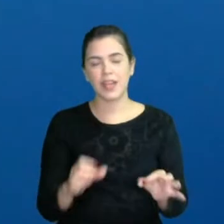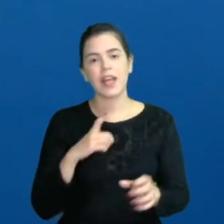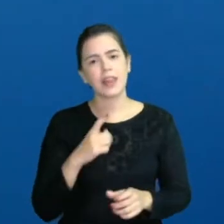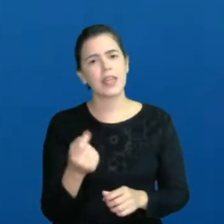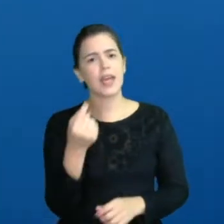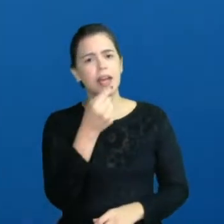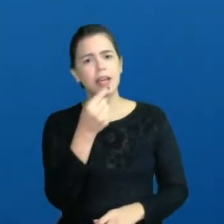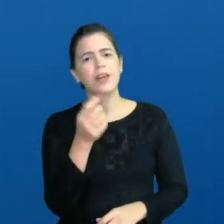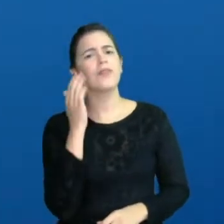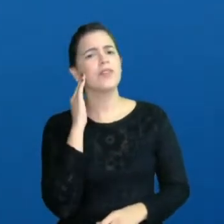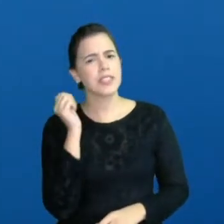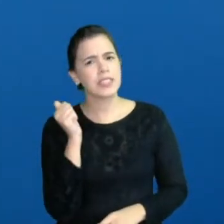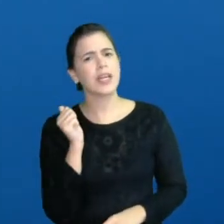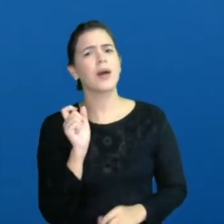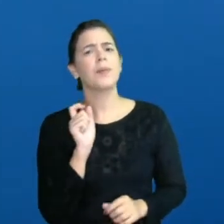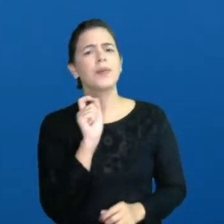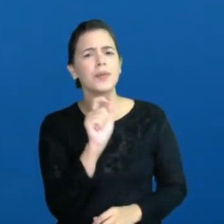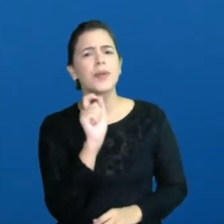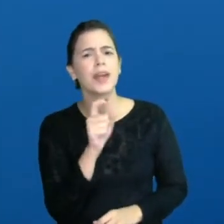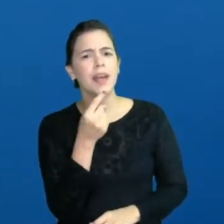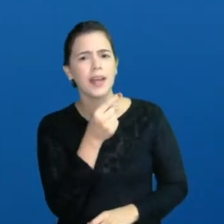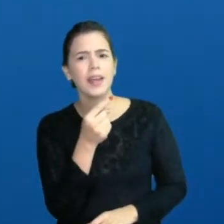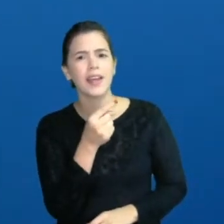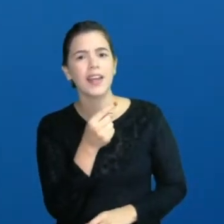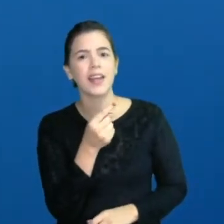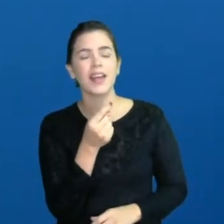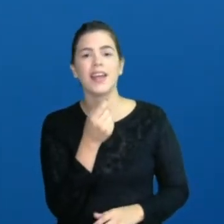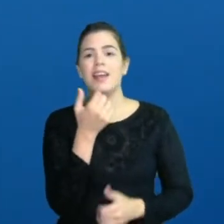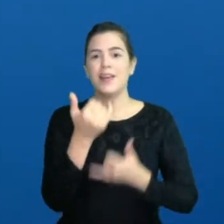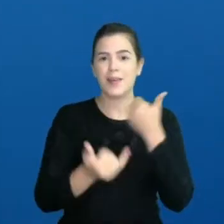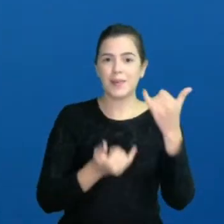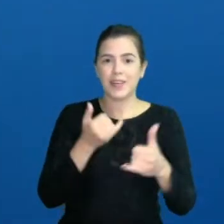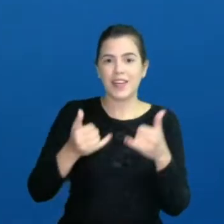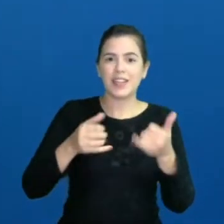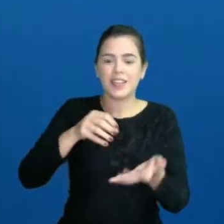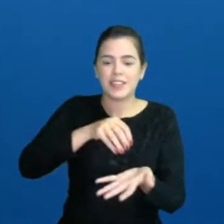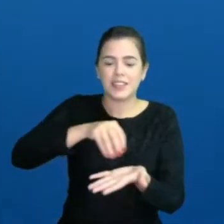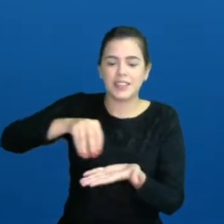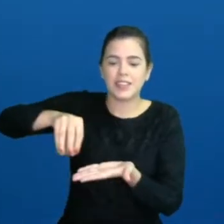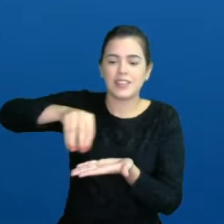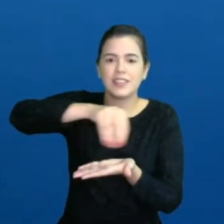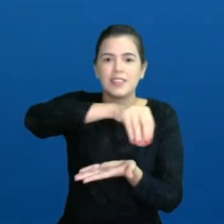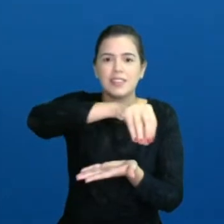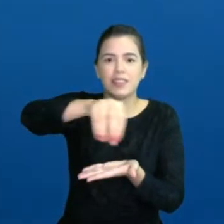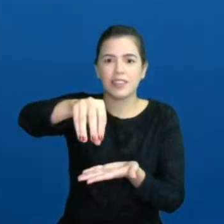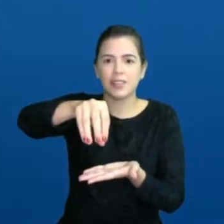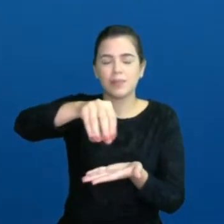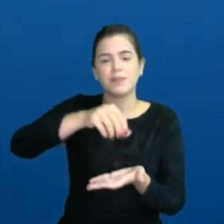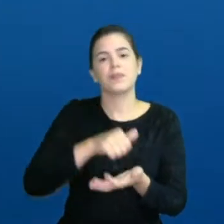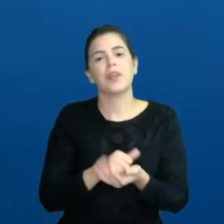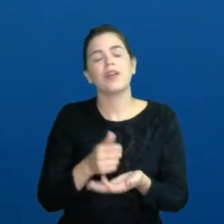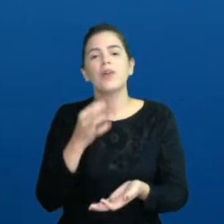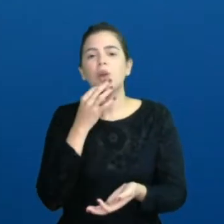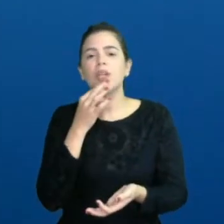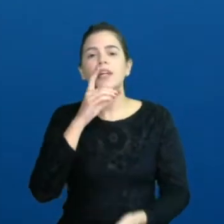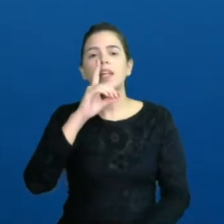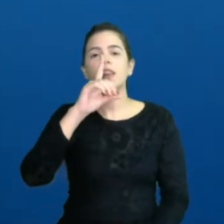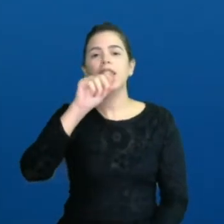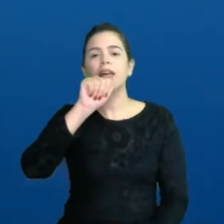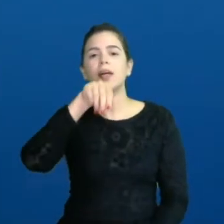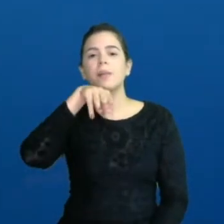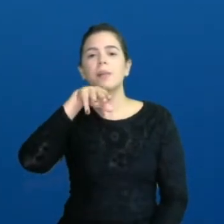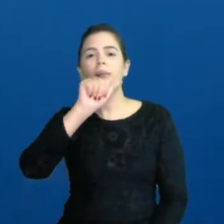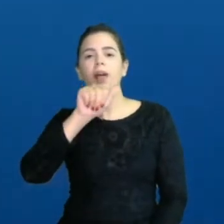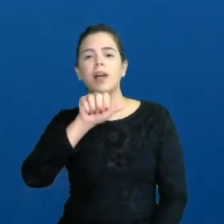Vocês sabem o que é isso aí em casa? Jogo de damas. Muito bem. Vamos conhecer o nome damas, o nome